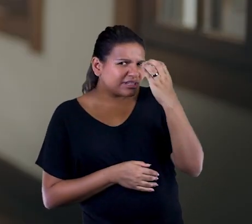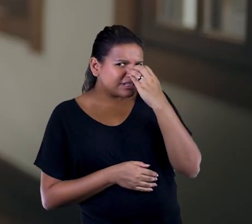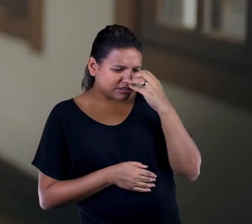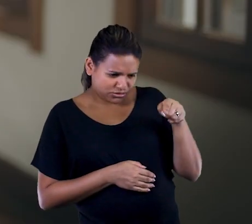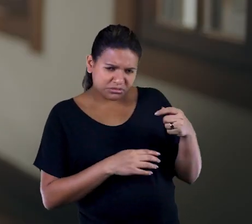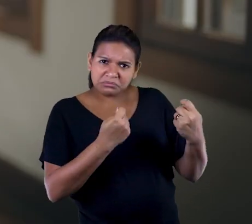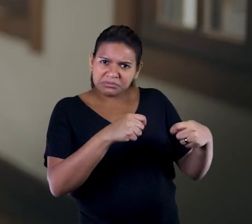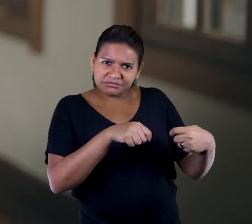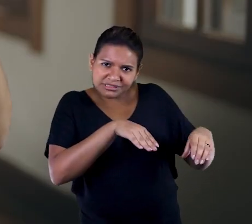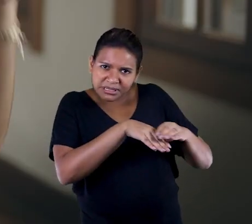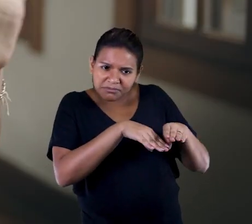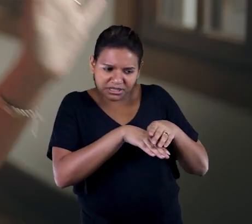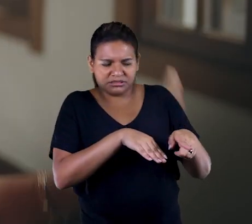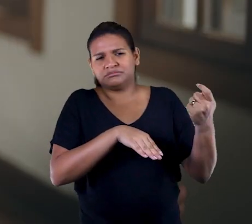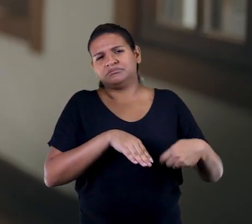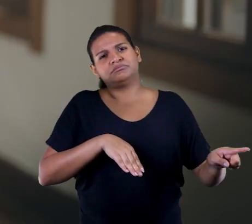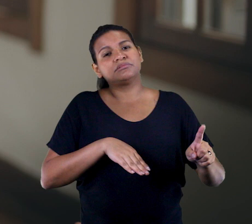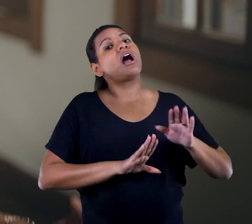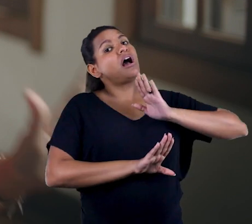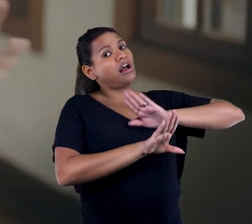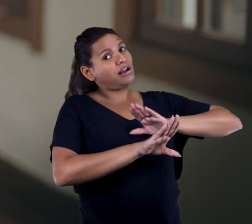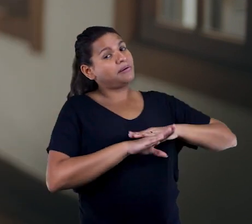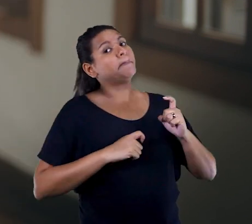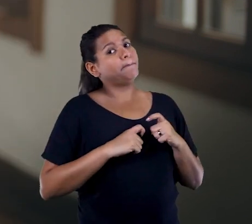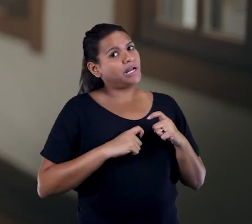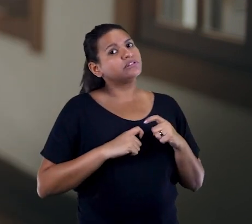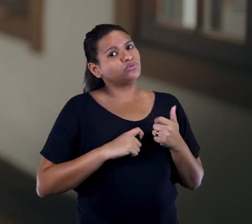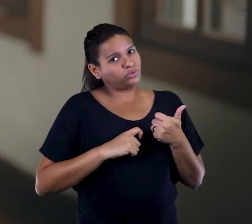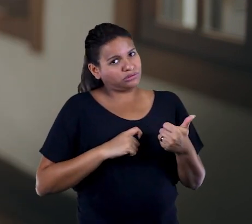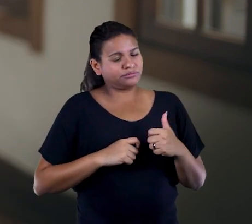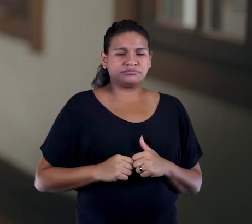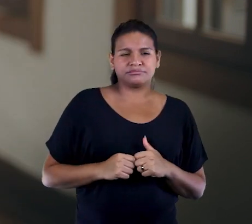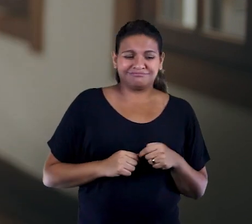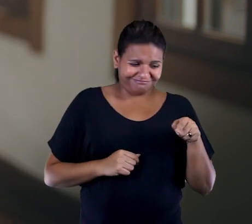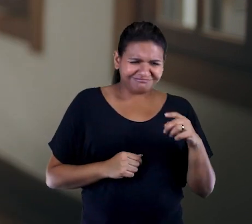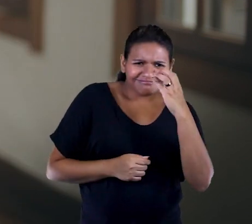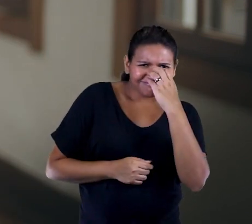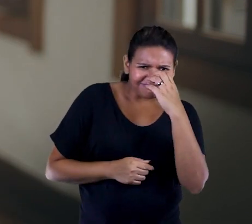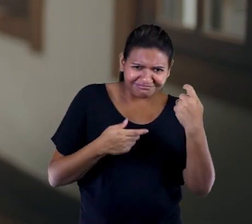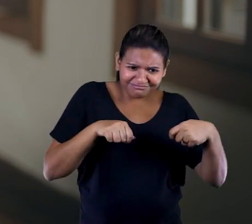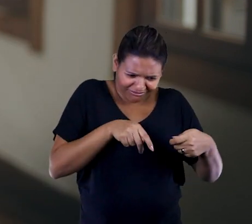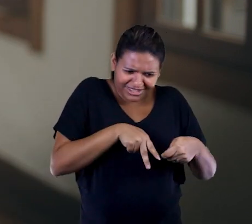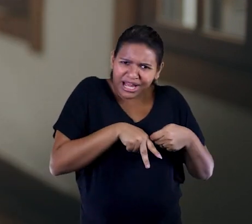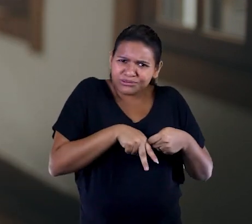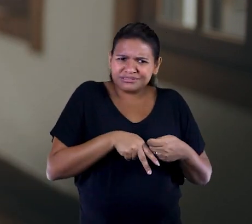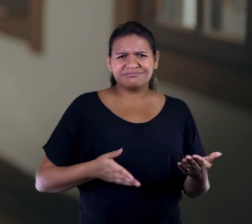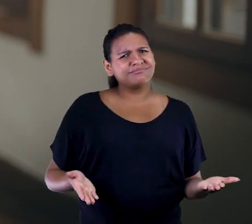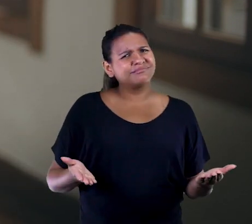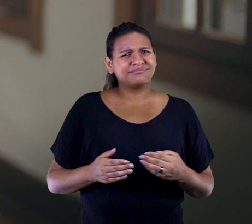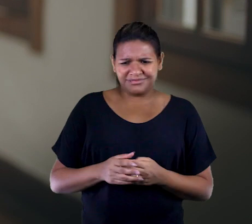sapatinho, a não ser que tenha uma causa médica por trás e uma indicação médica por trás. Cachorro não precisa andar de calça